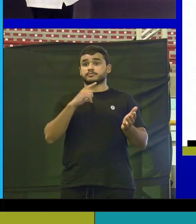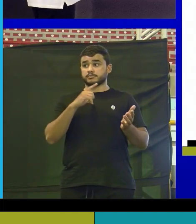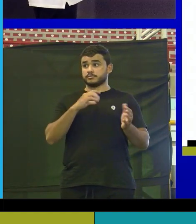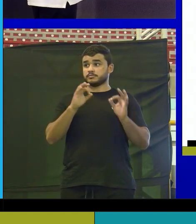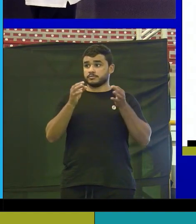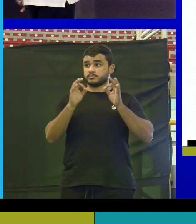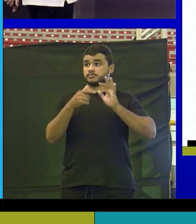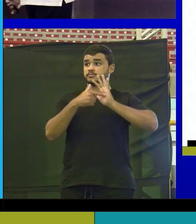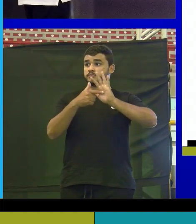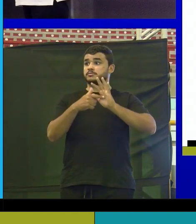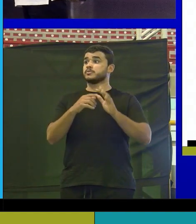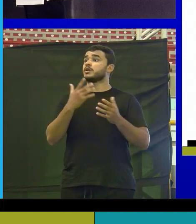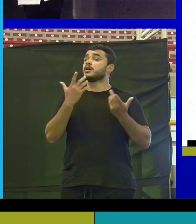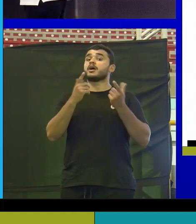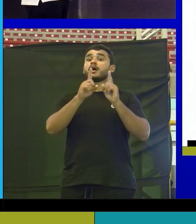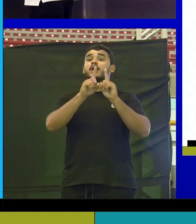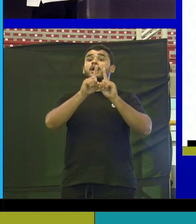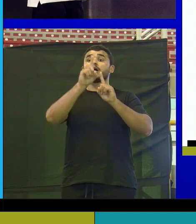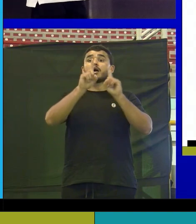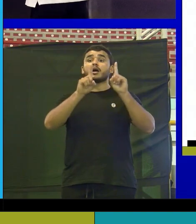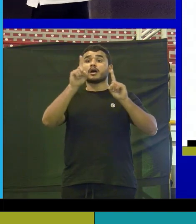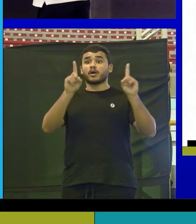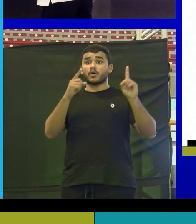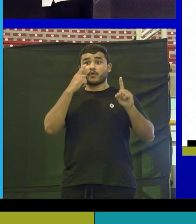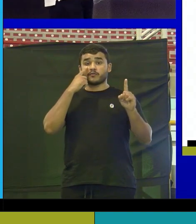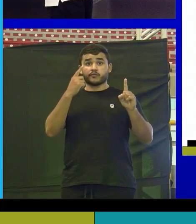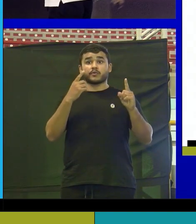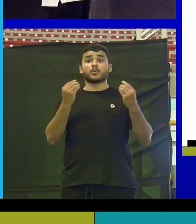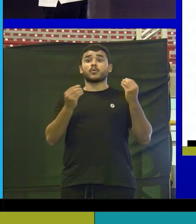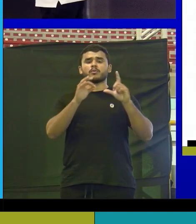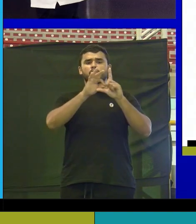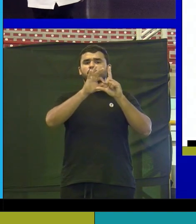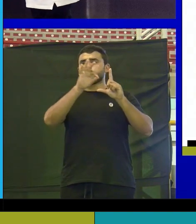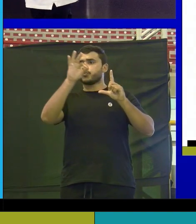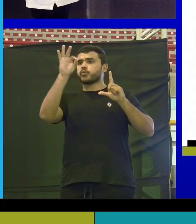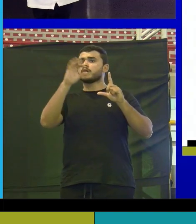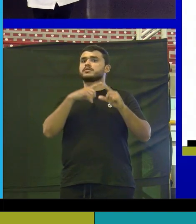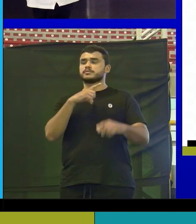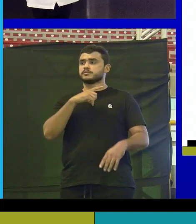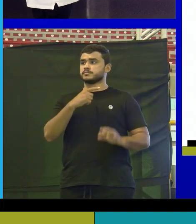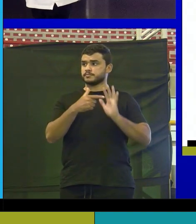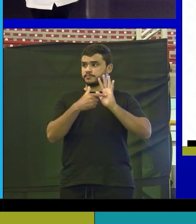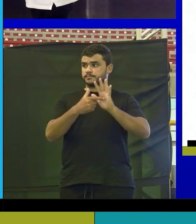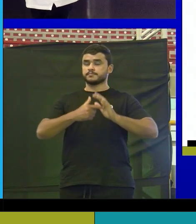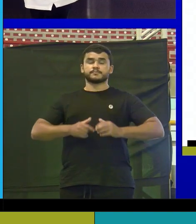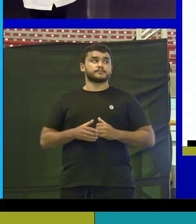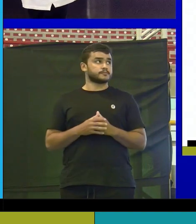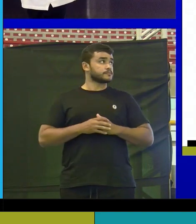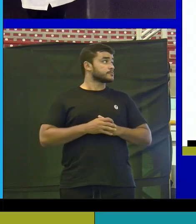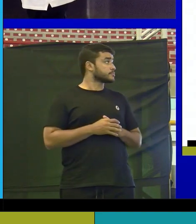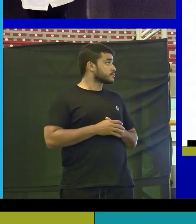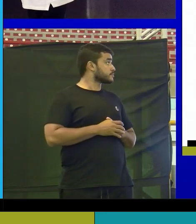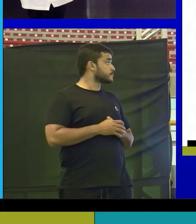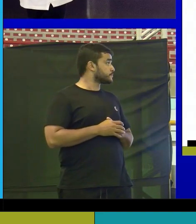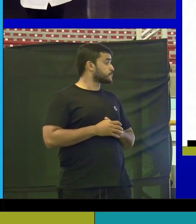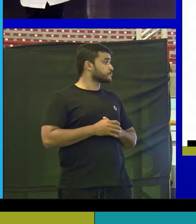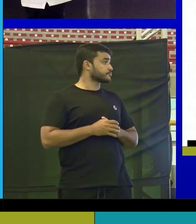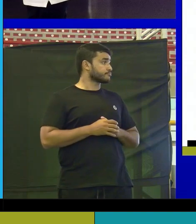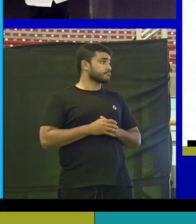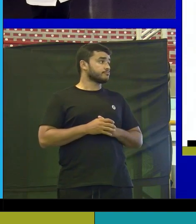Ipsos, essa tendência de crescimento é mostrada no gráfico, perfeito. Aí ele diz o seguinte, ó,